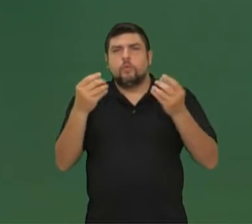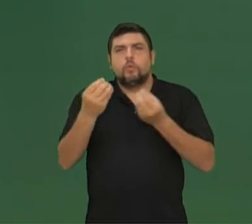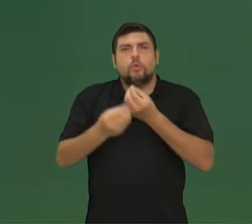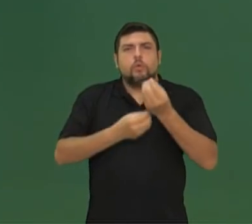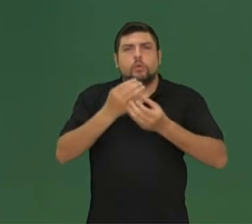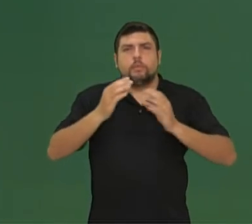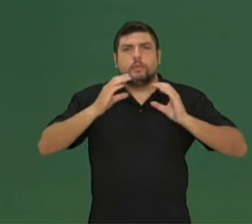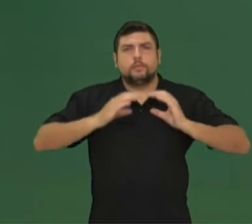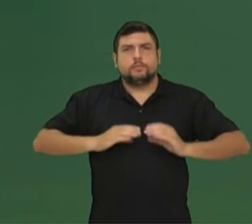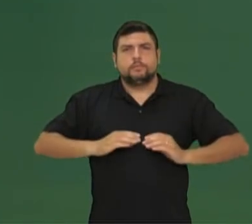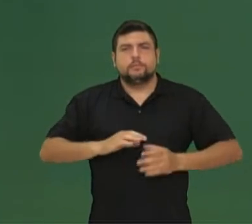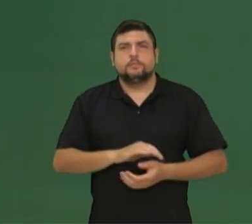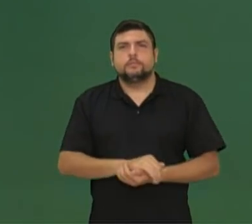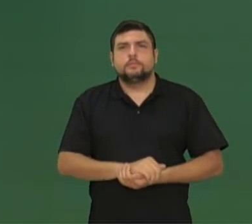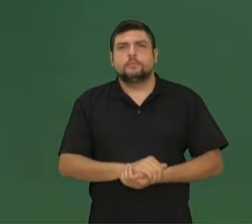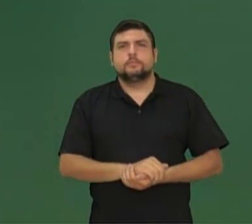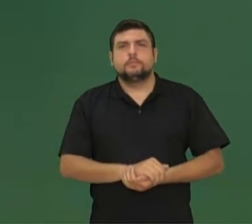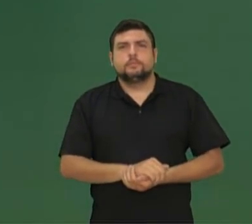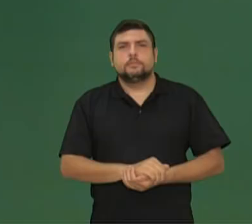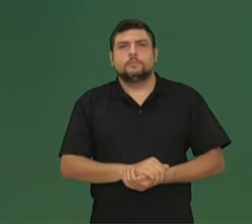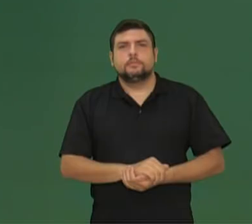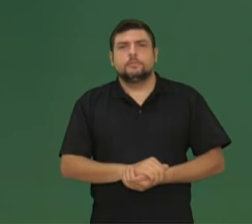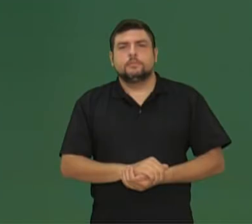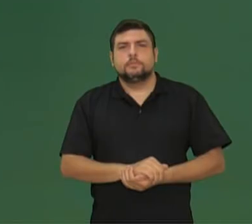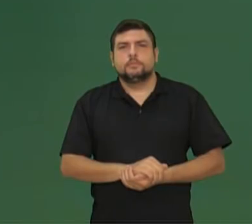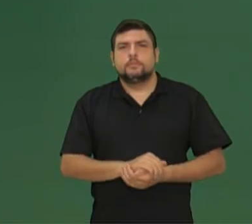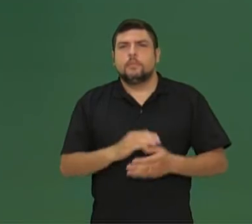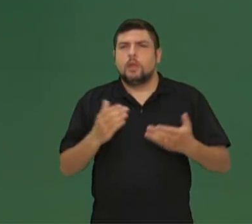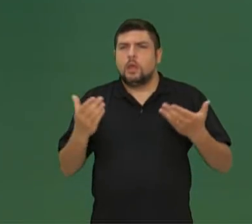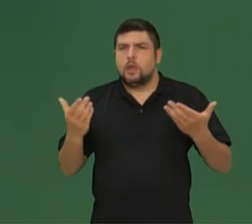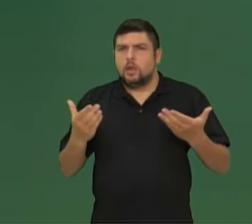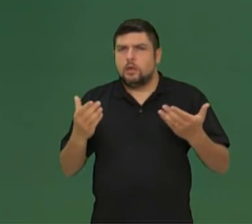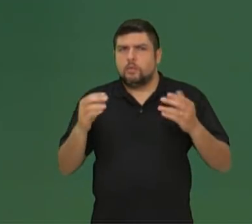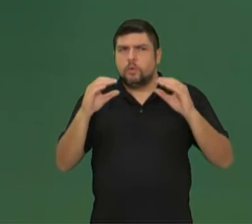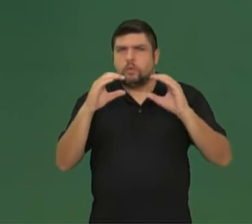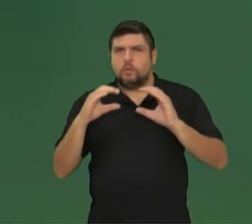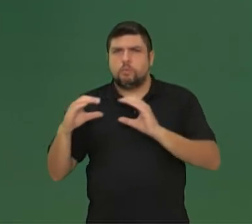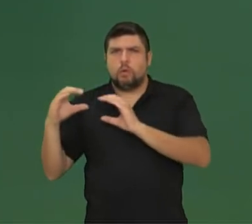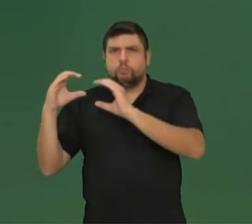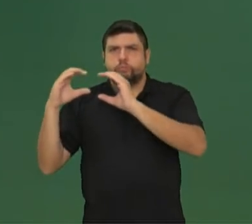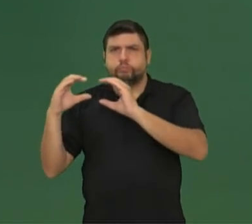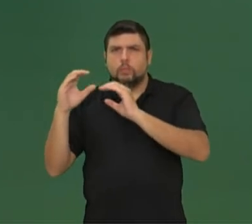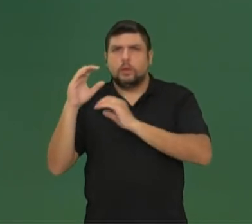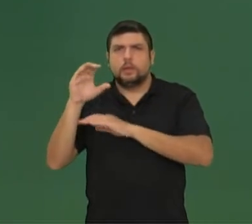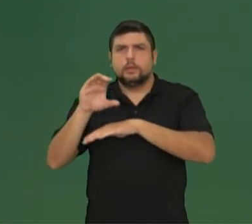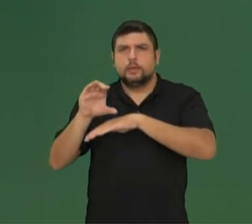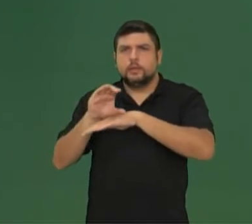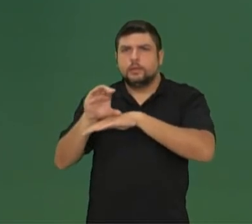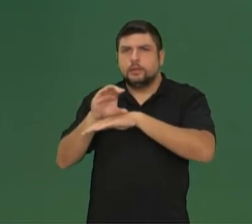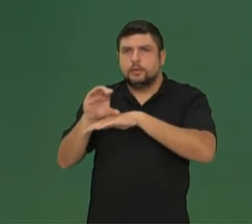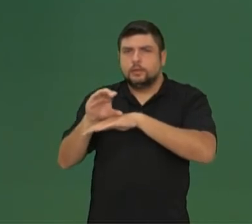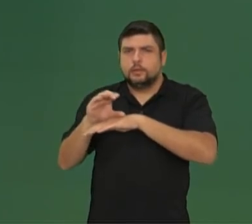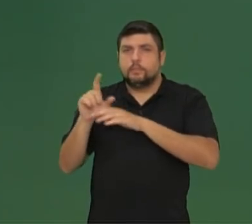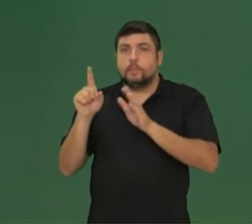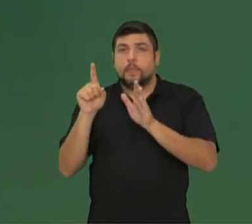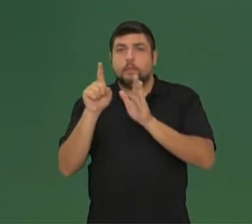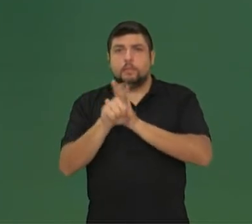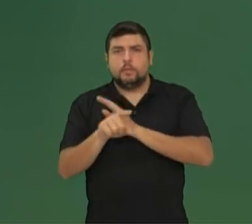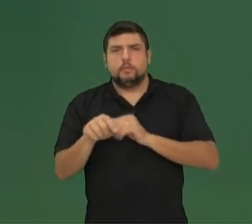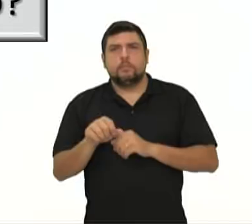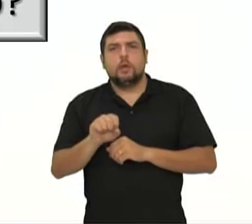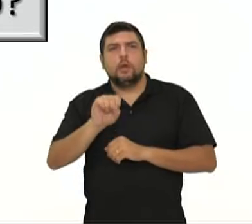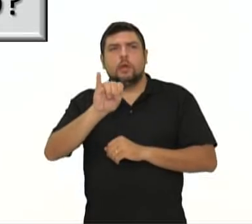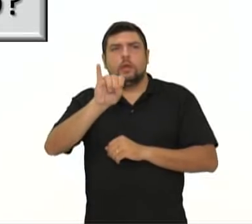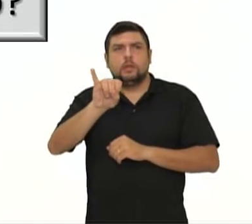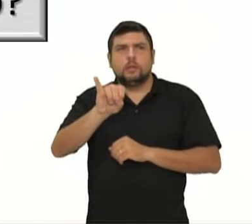certo? E agora, eu tenho aqui uma perguntinha, né? Enquanto eu vou falando, vocês vão pensando, né? E se a função for